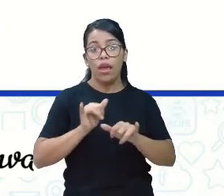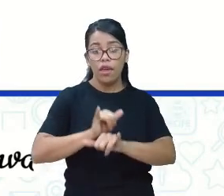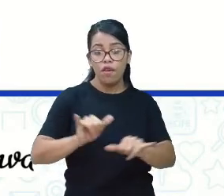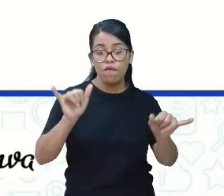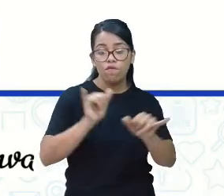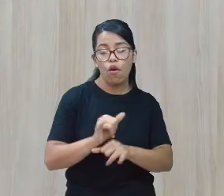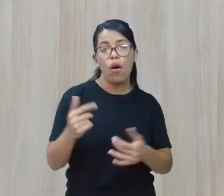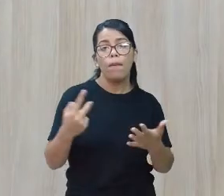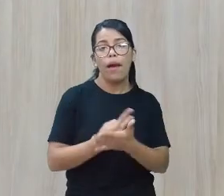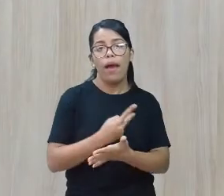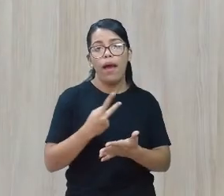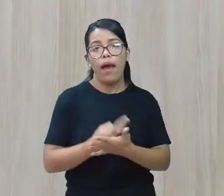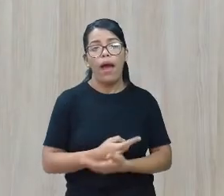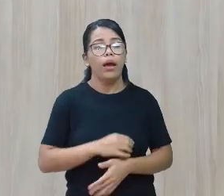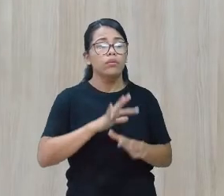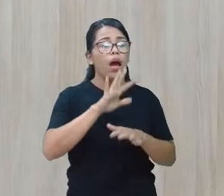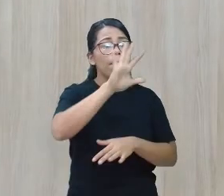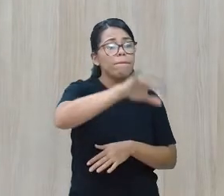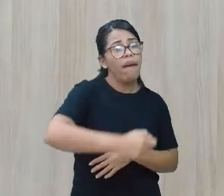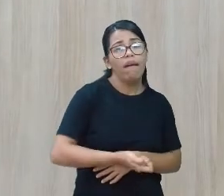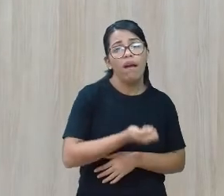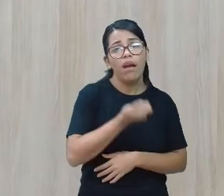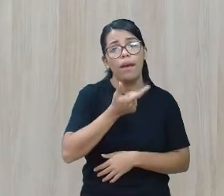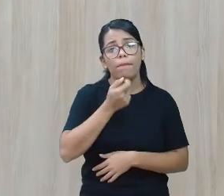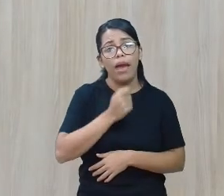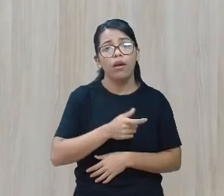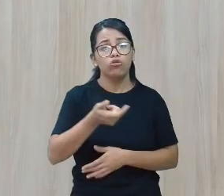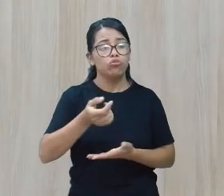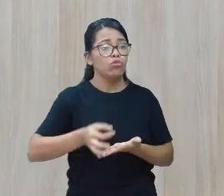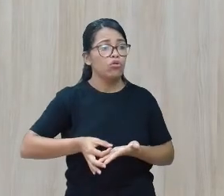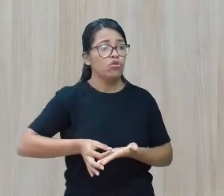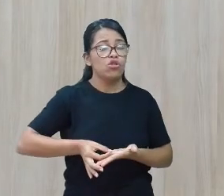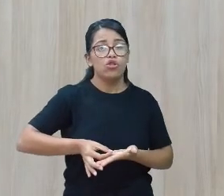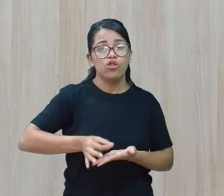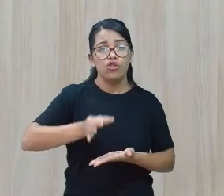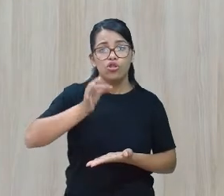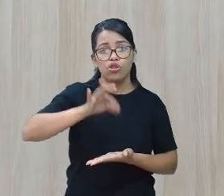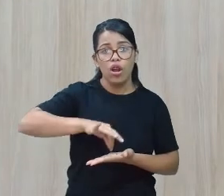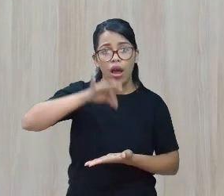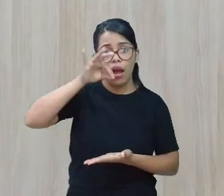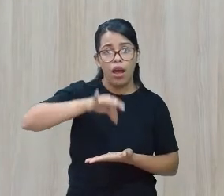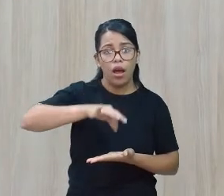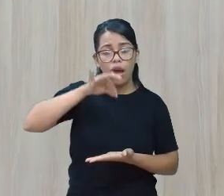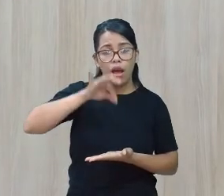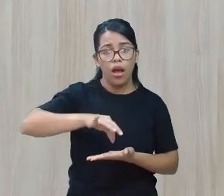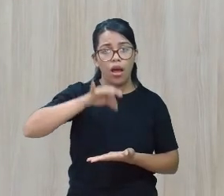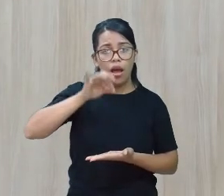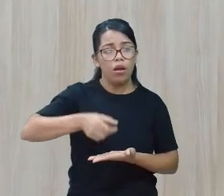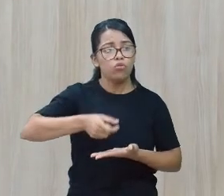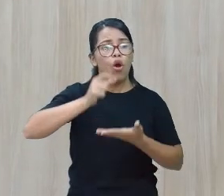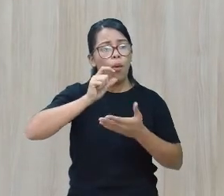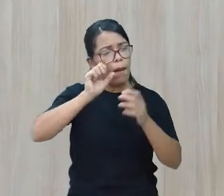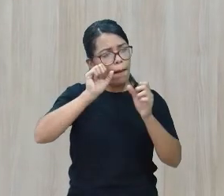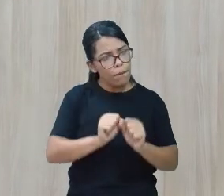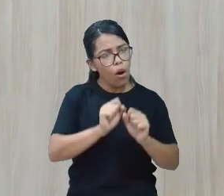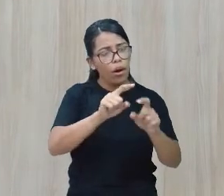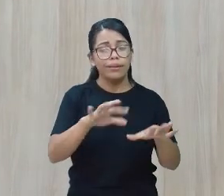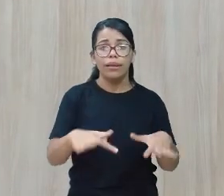errada, mandando toma aquele medicamento, toma aquele chazinho e realmente termina uma complicação